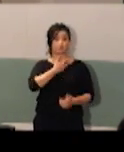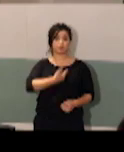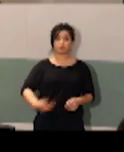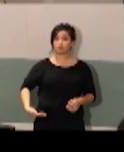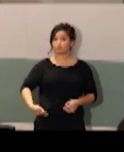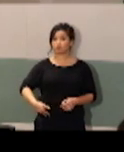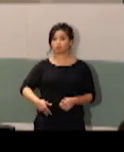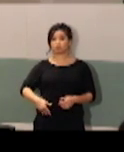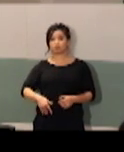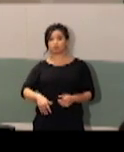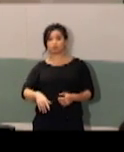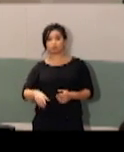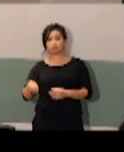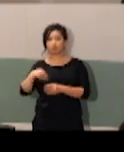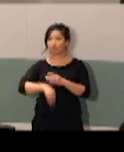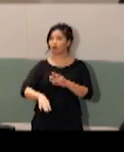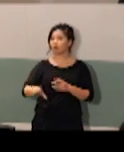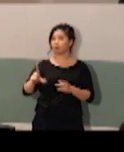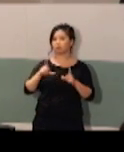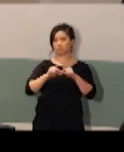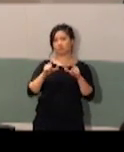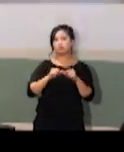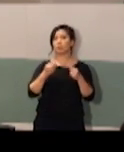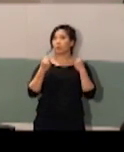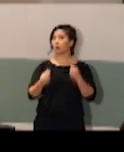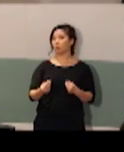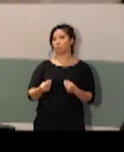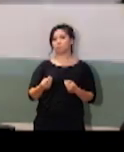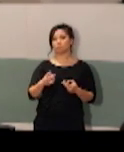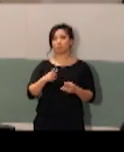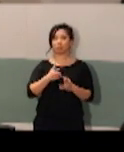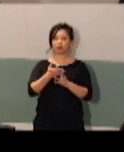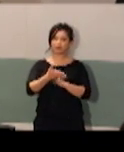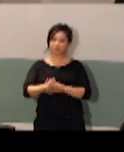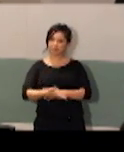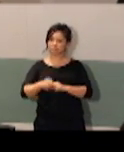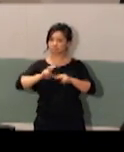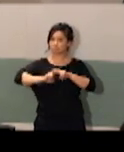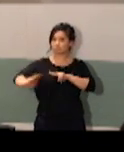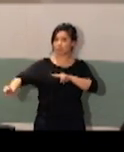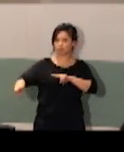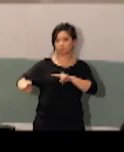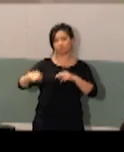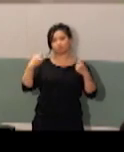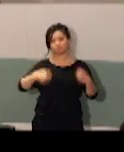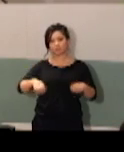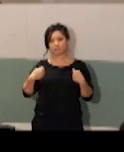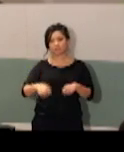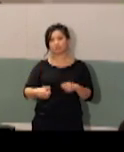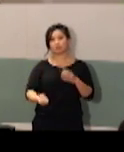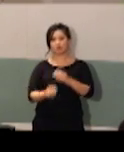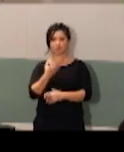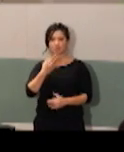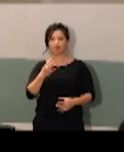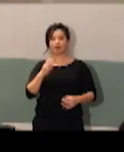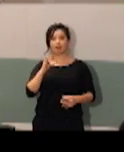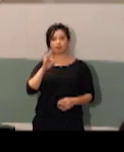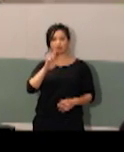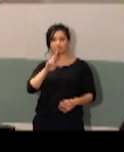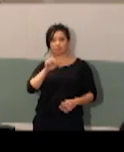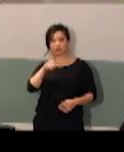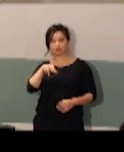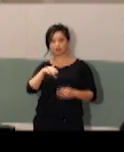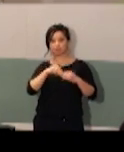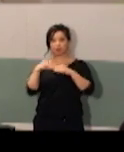Federal. Revolução sobre trilhos. É o transporte metroviário